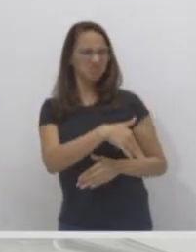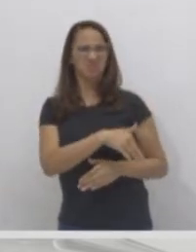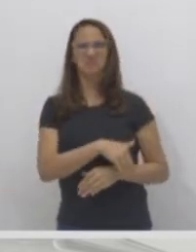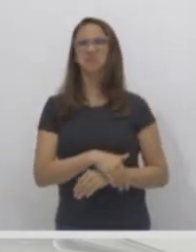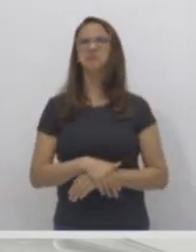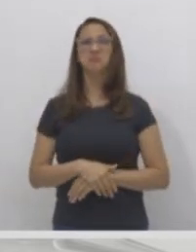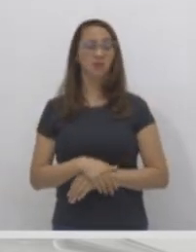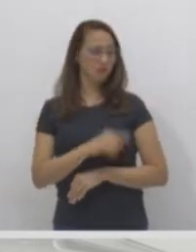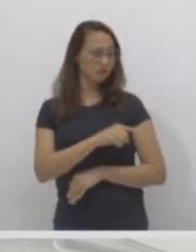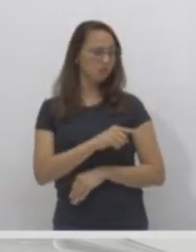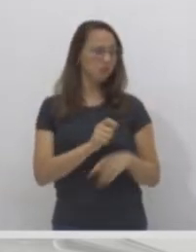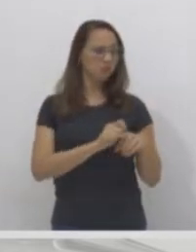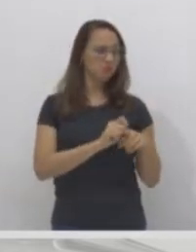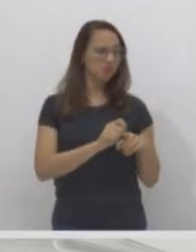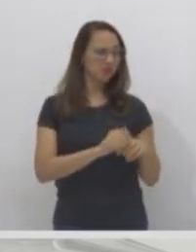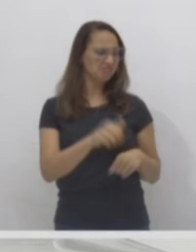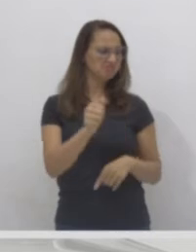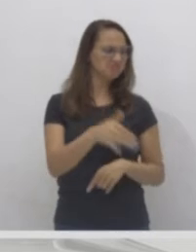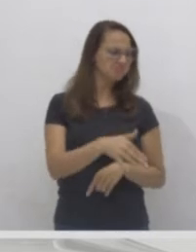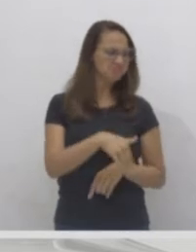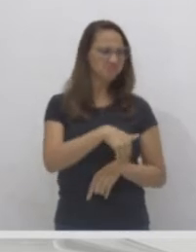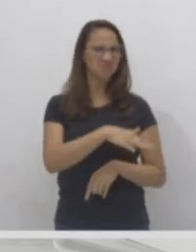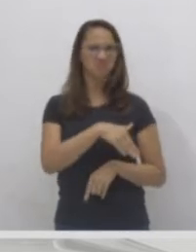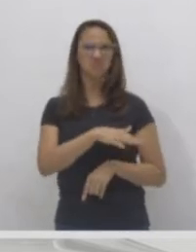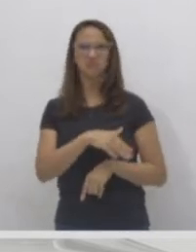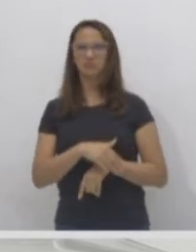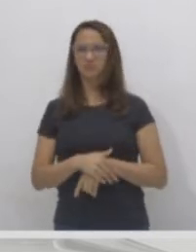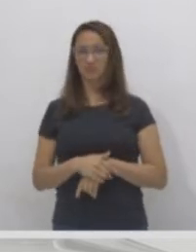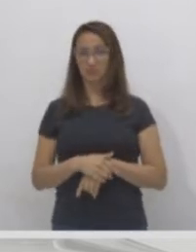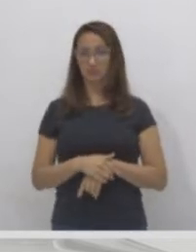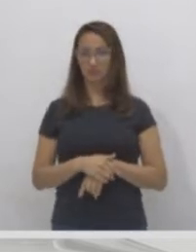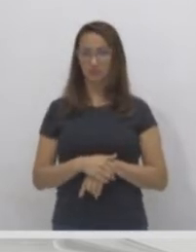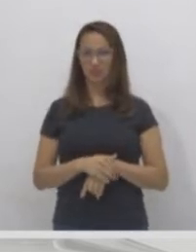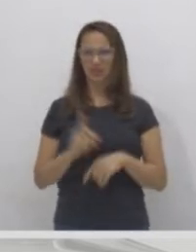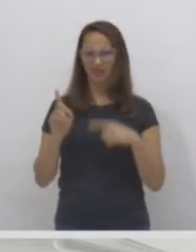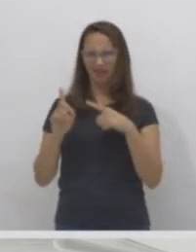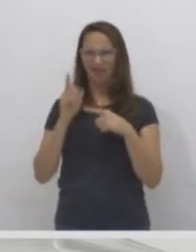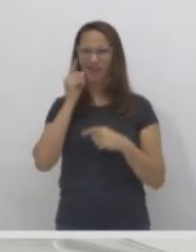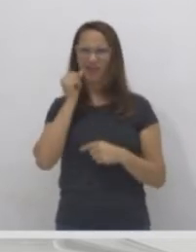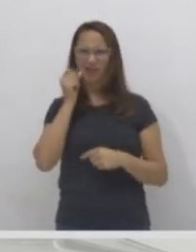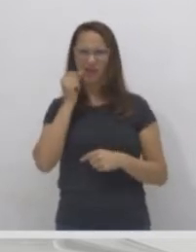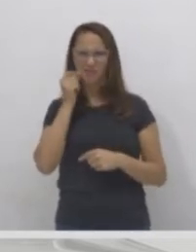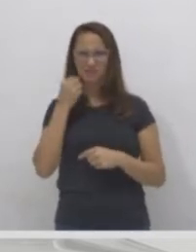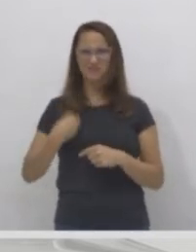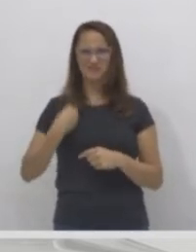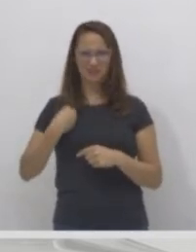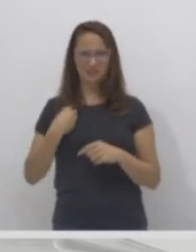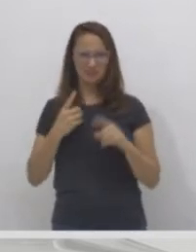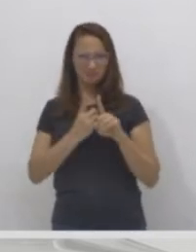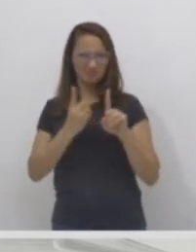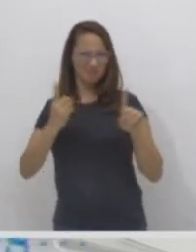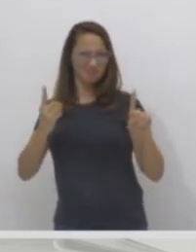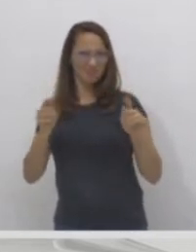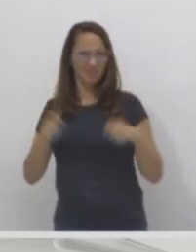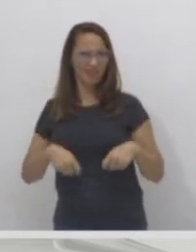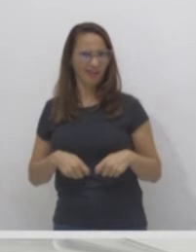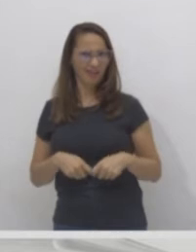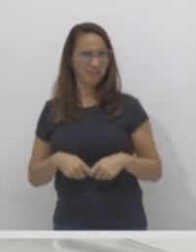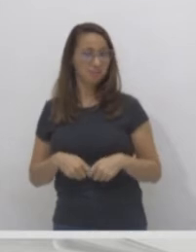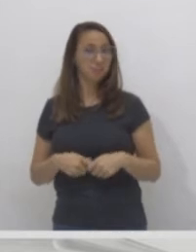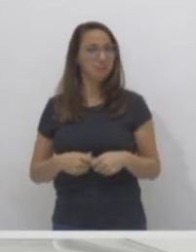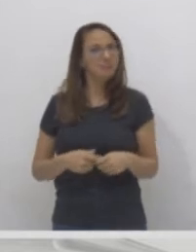não prestar para nada. Será que o lápis conseguia viver sem a borracha? Vamos ver. Como termina a